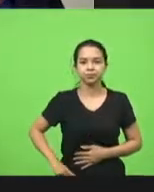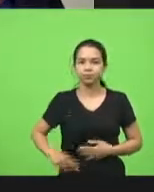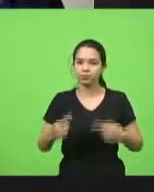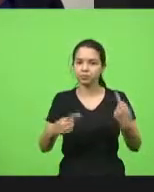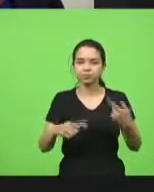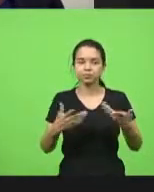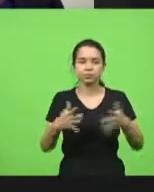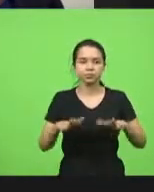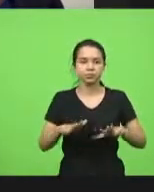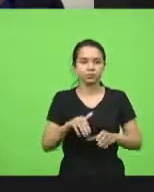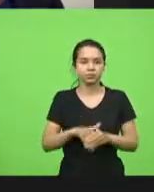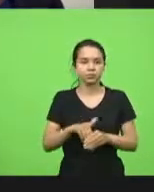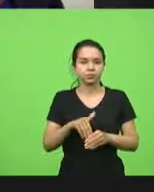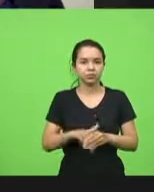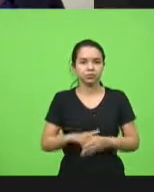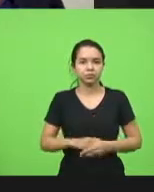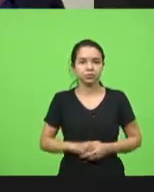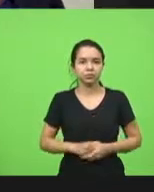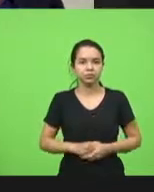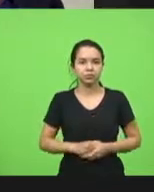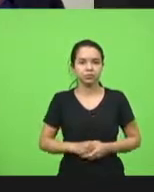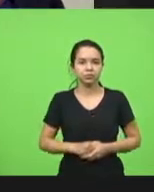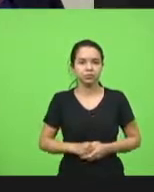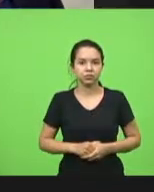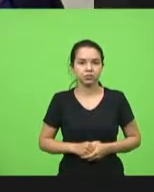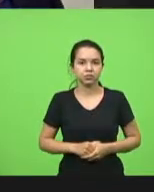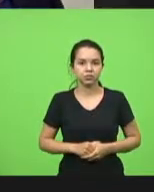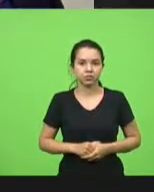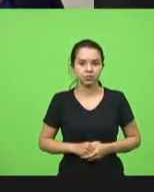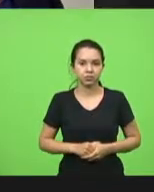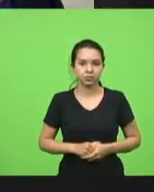votação, deputados que aprovam permaneçam como se encontram.